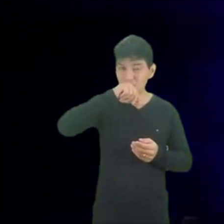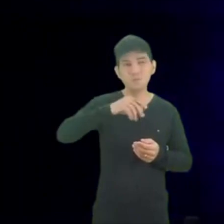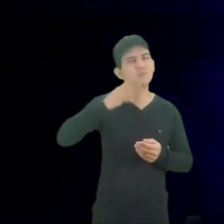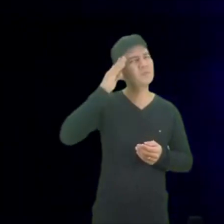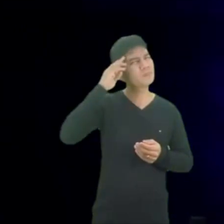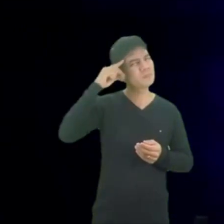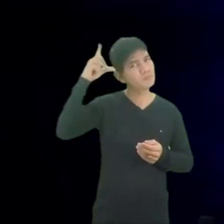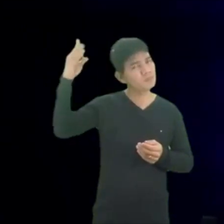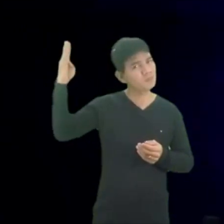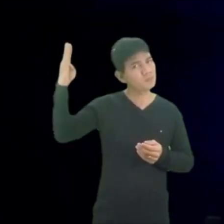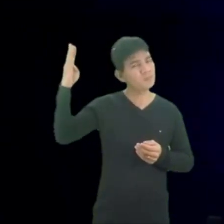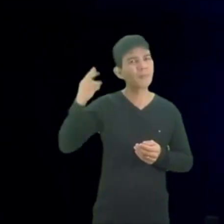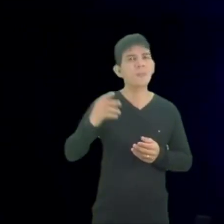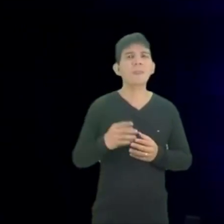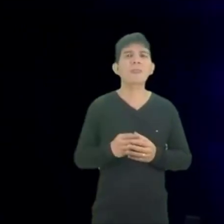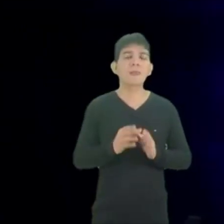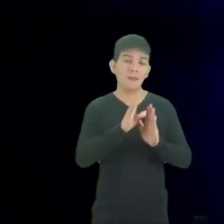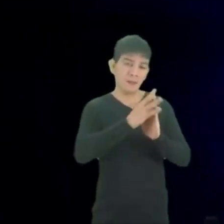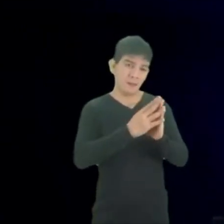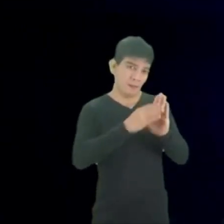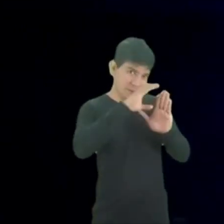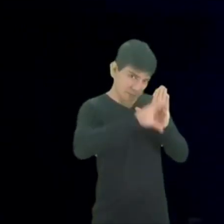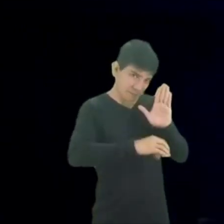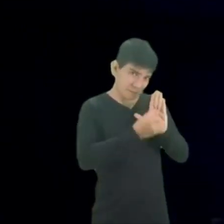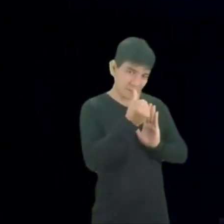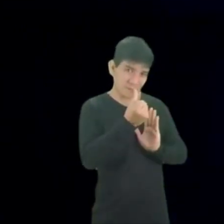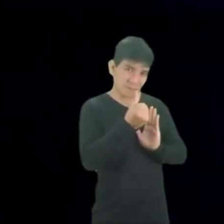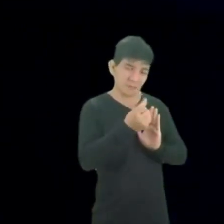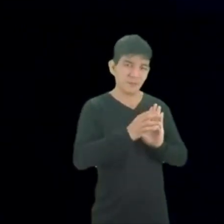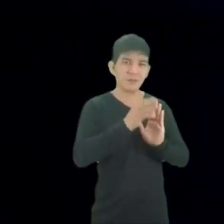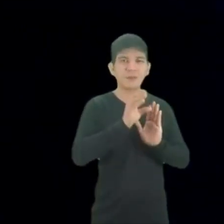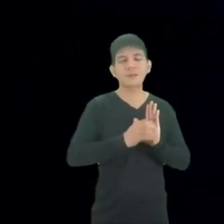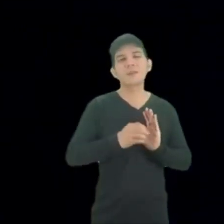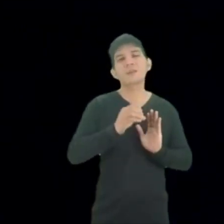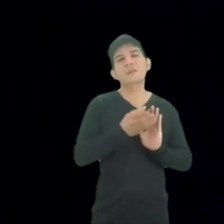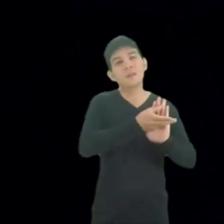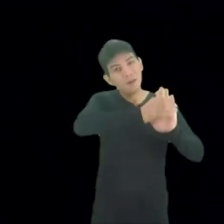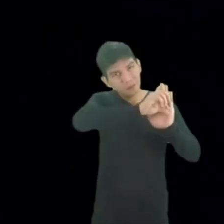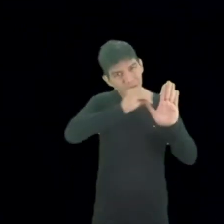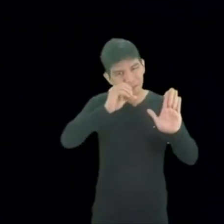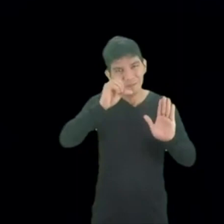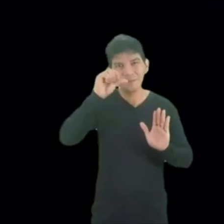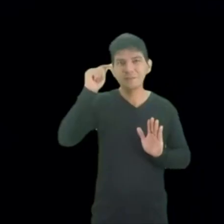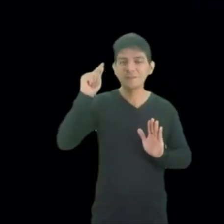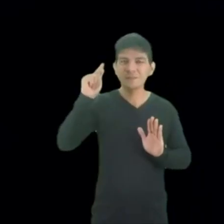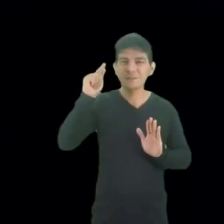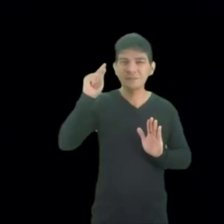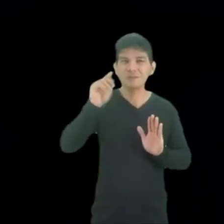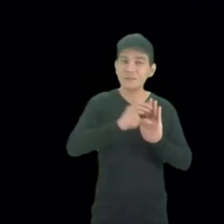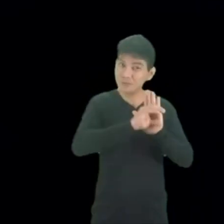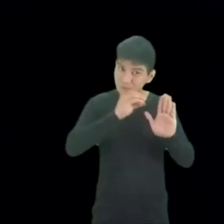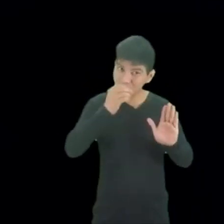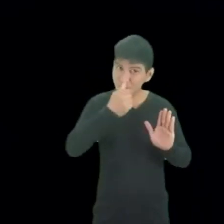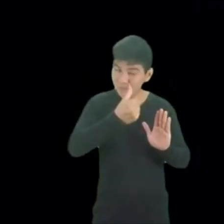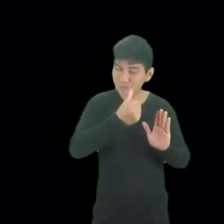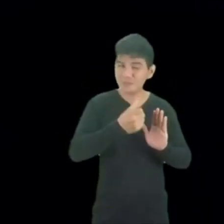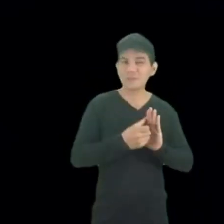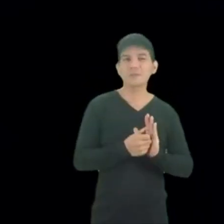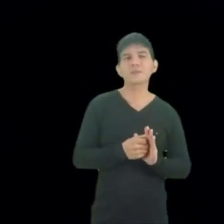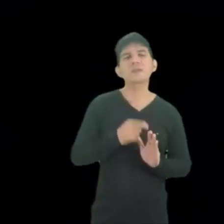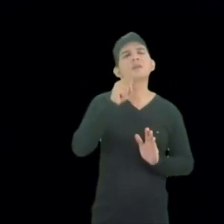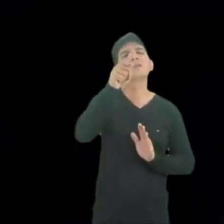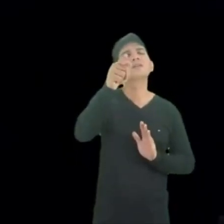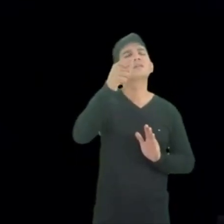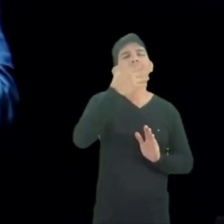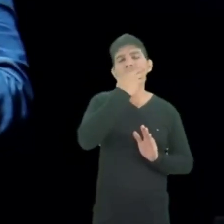também, nesse verso 6, nesse verso 7, que há uma mensagem que precisa ser transmitida. E você,